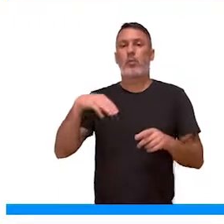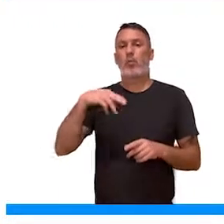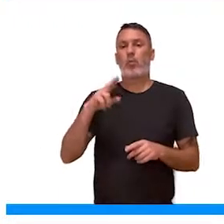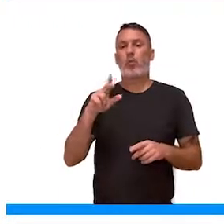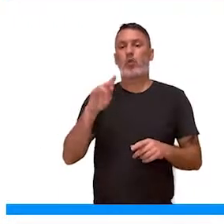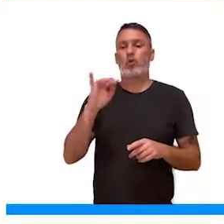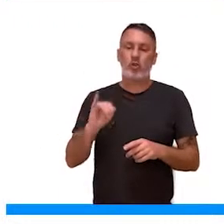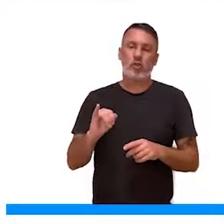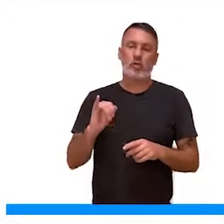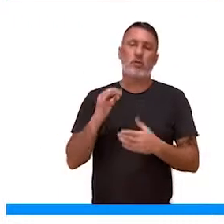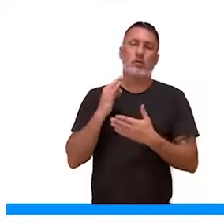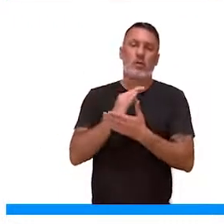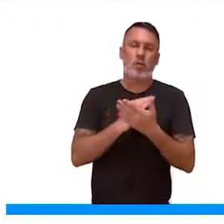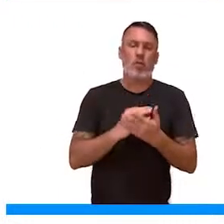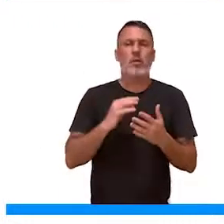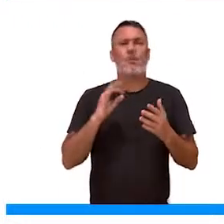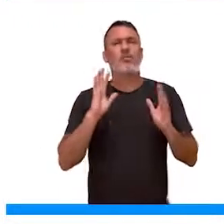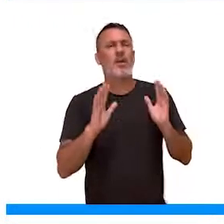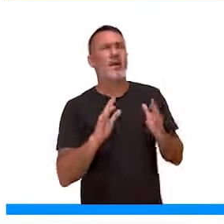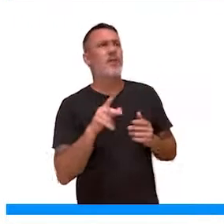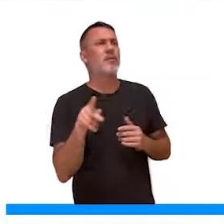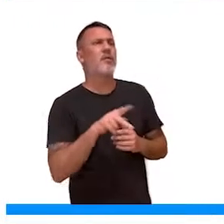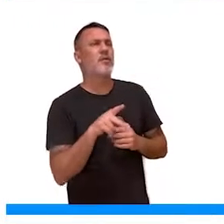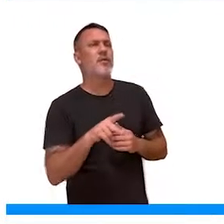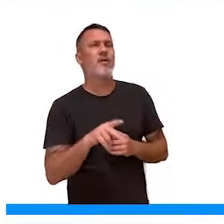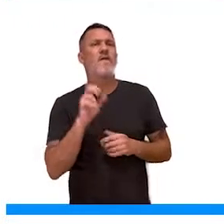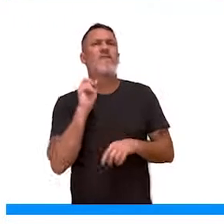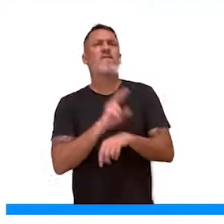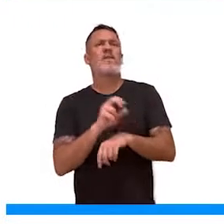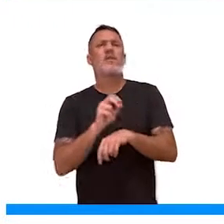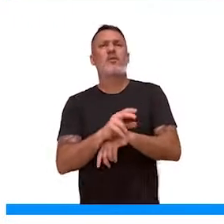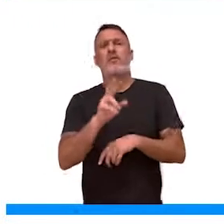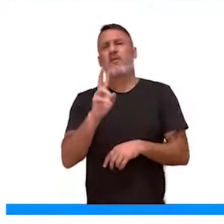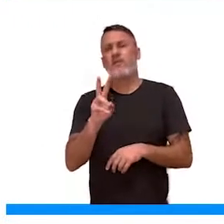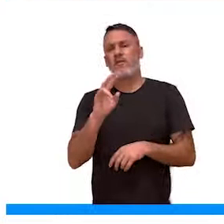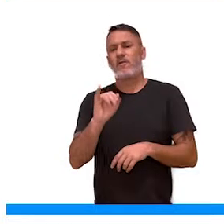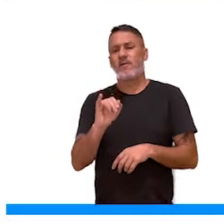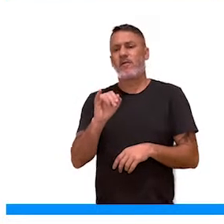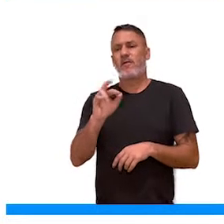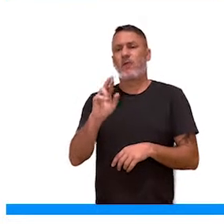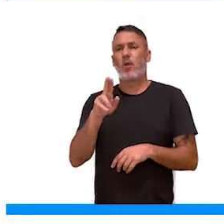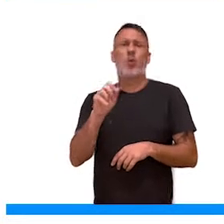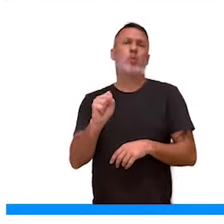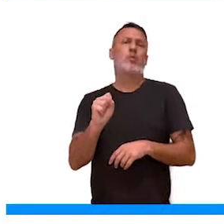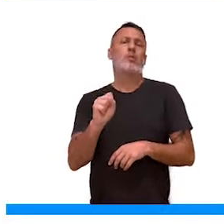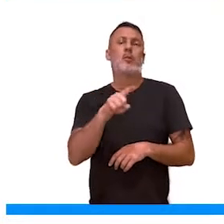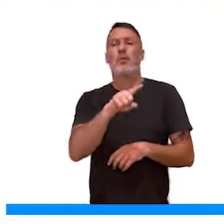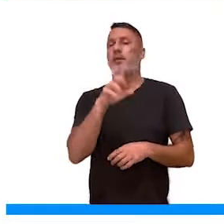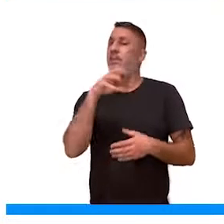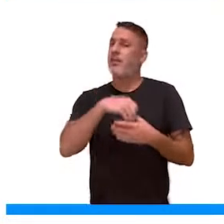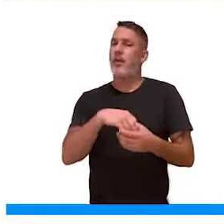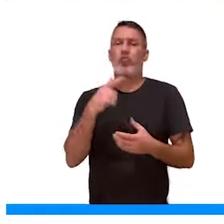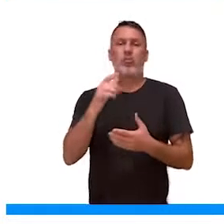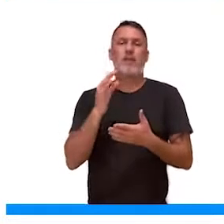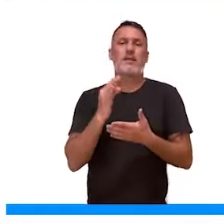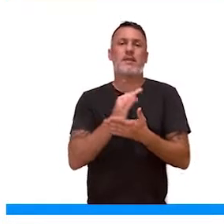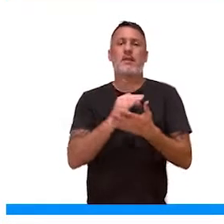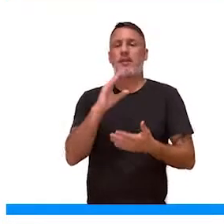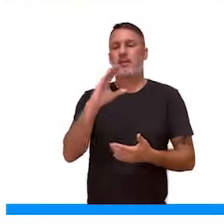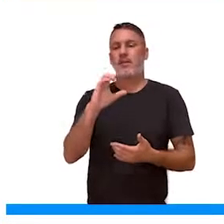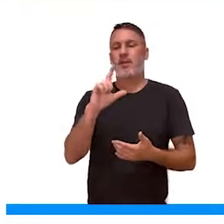são organismos multicelulares. Professora, mas e os vírus? Os vírus, eles não possuem